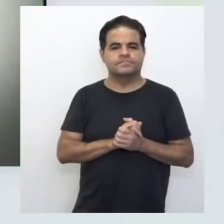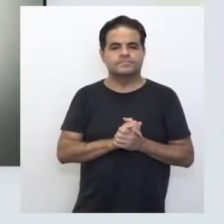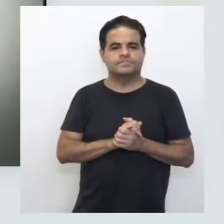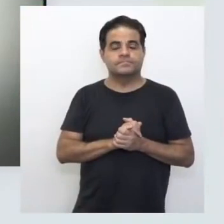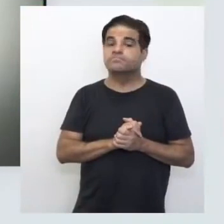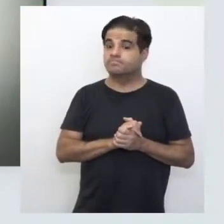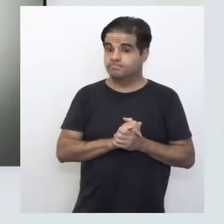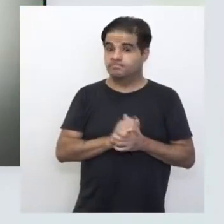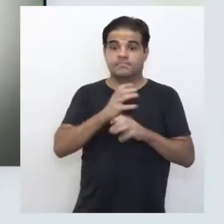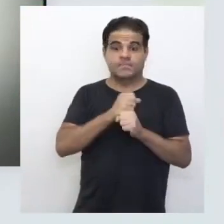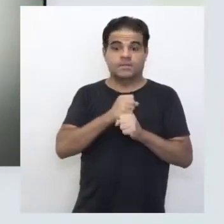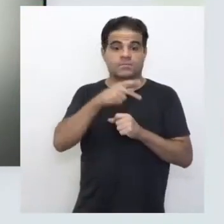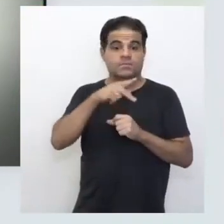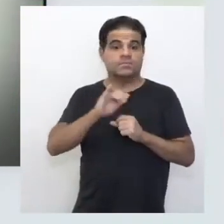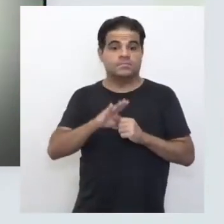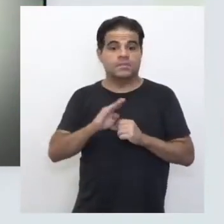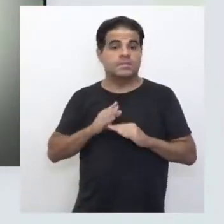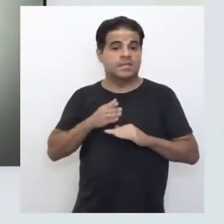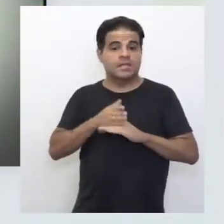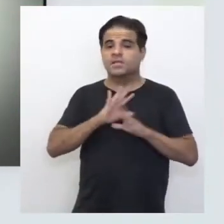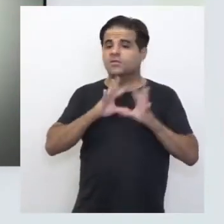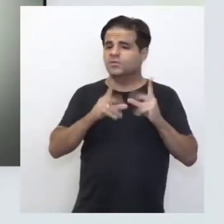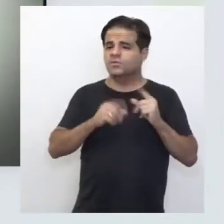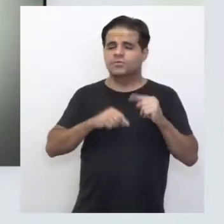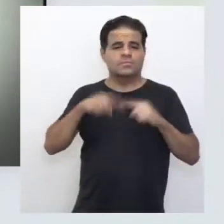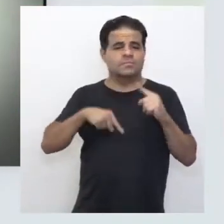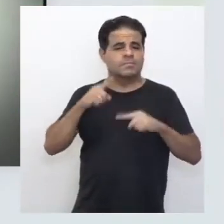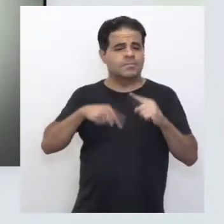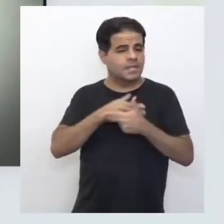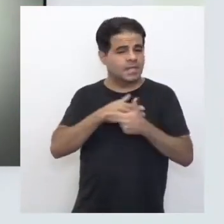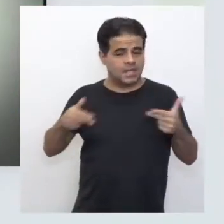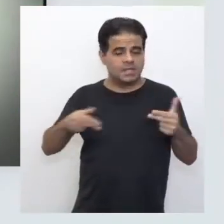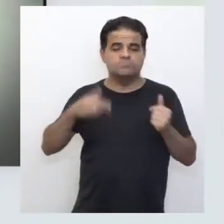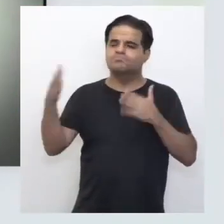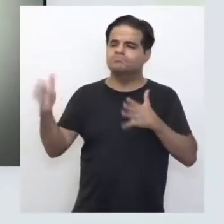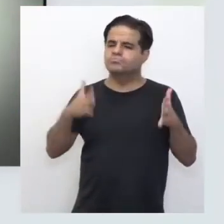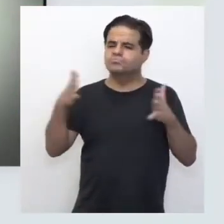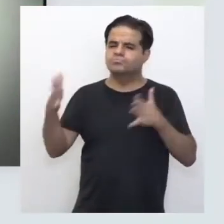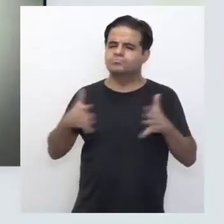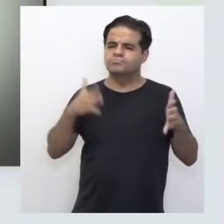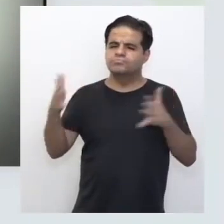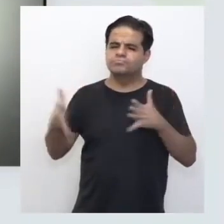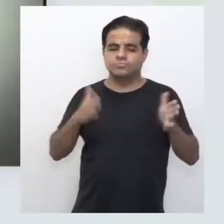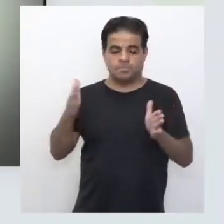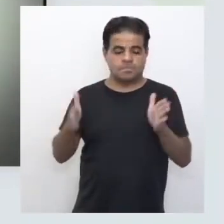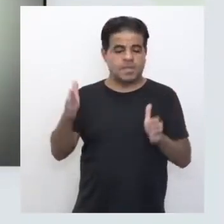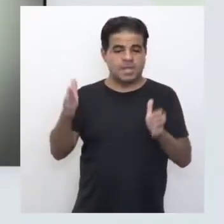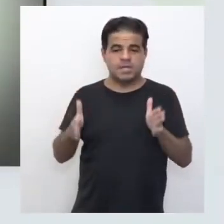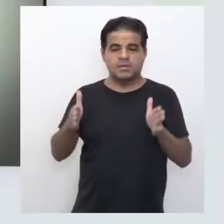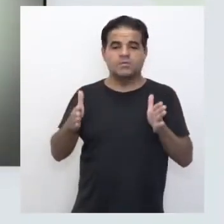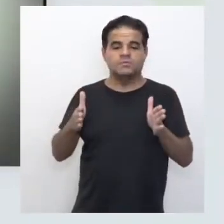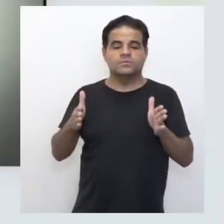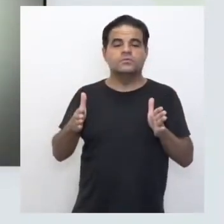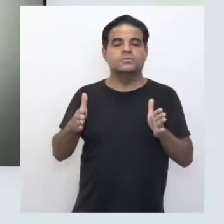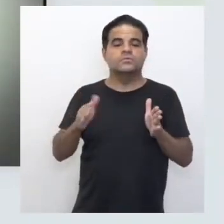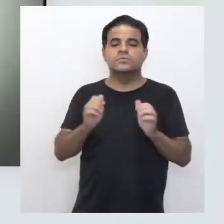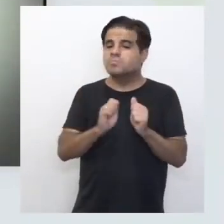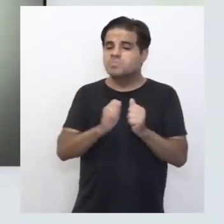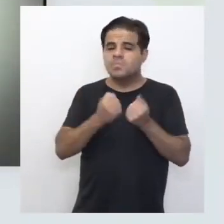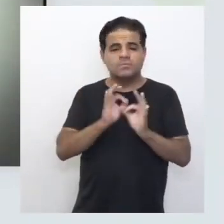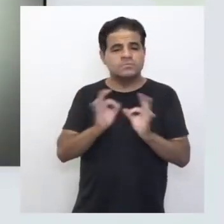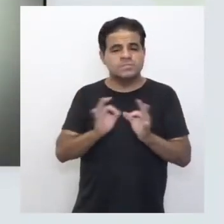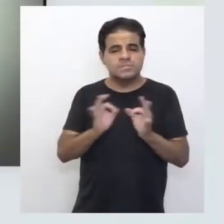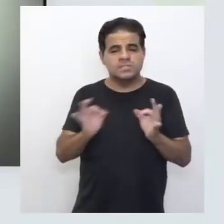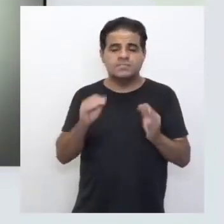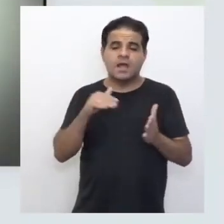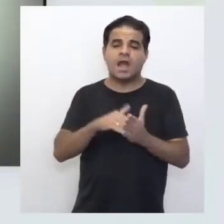Na conta do PIB entram todos os tipos de bens e serviços produzidos em um determinado período, de um simples pãozinho a um